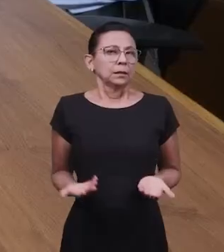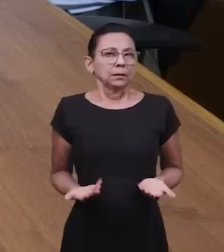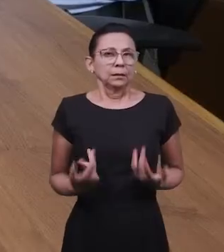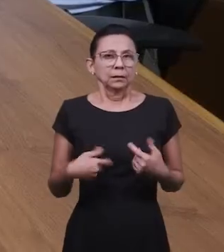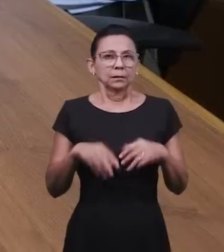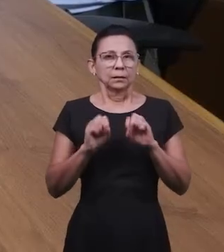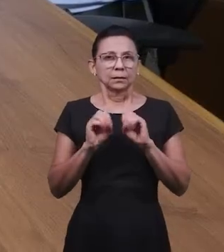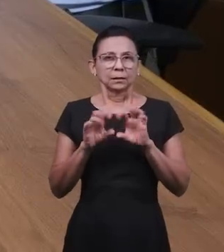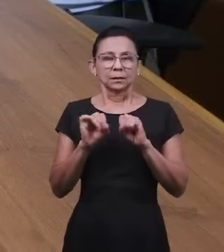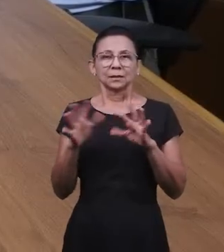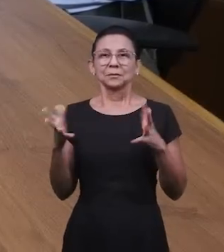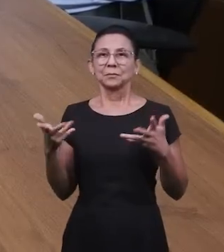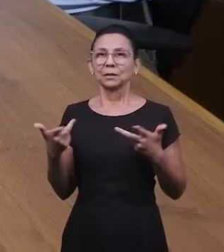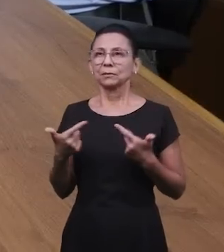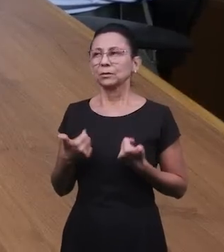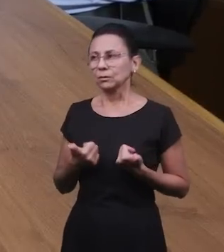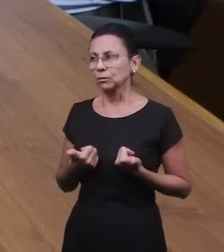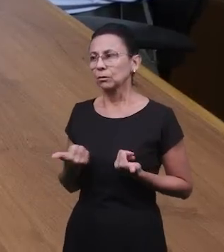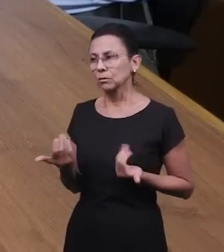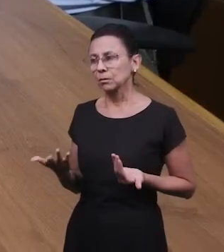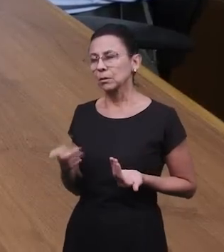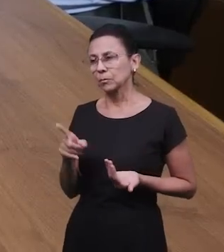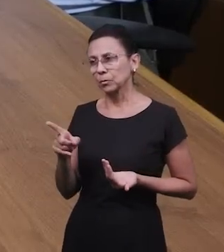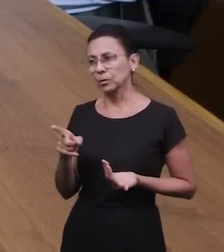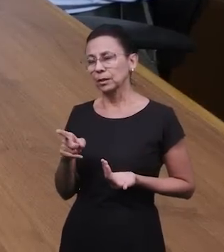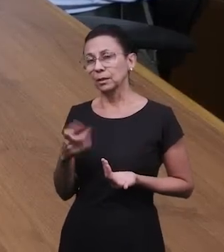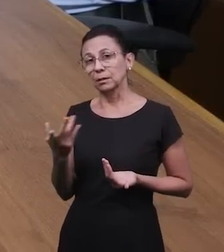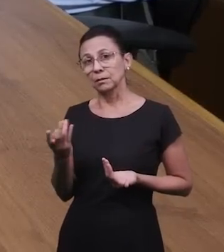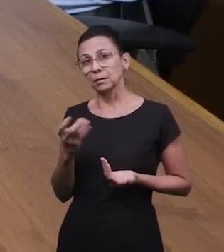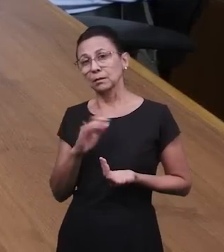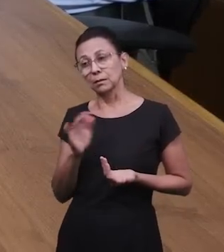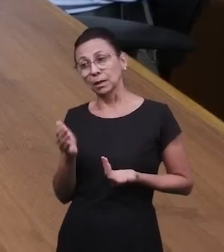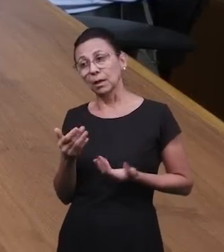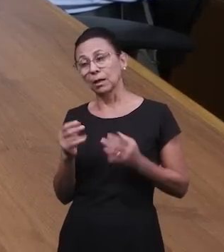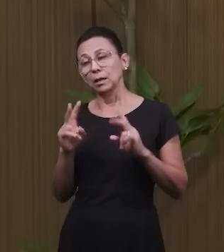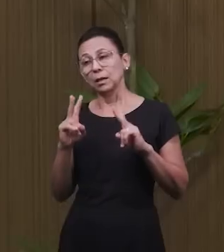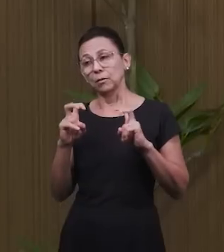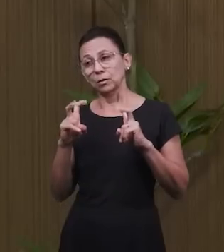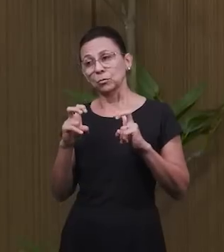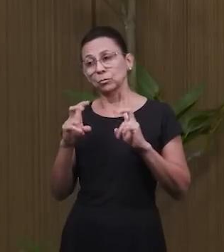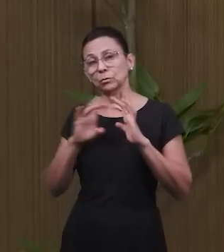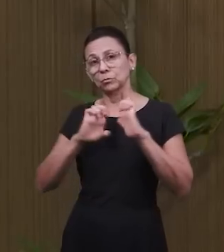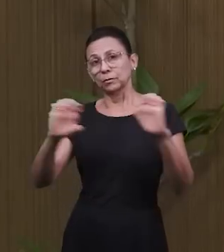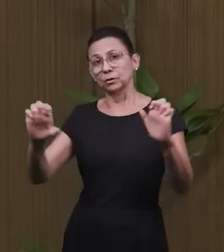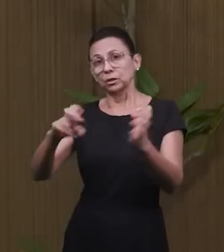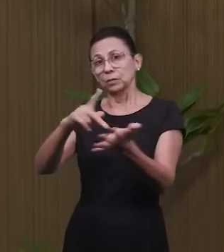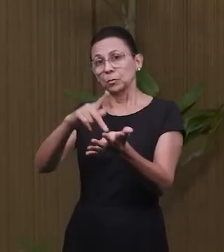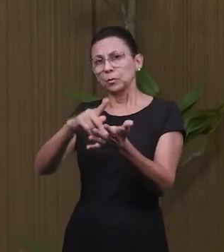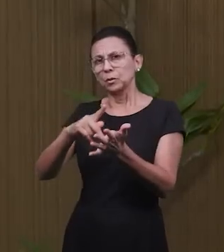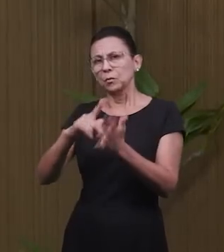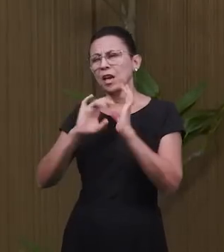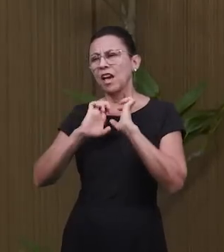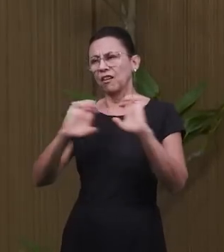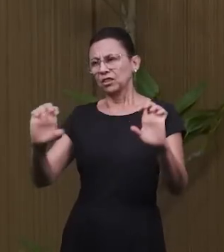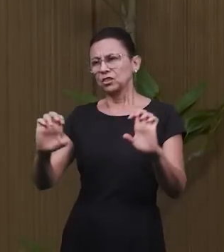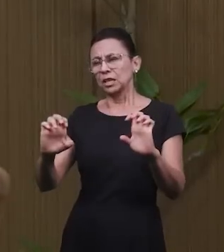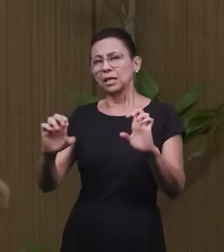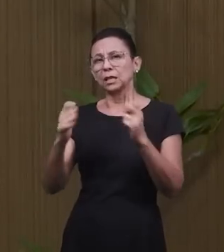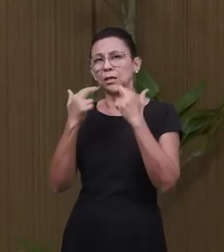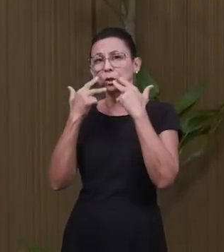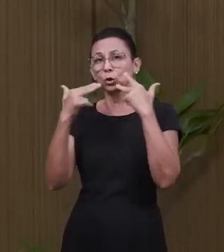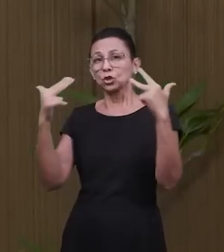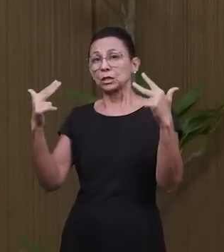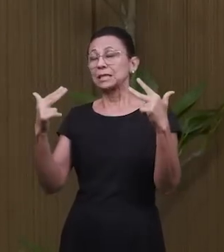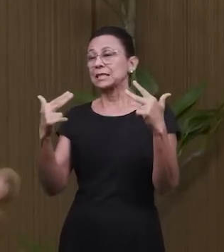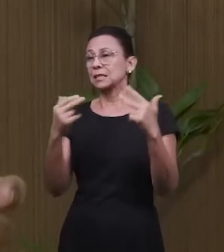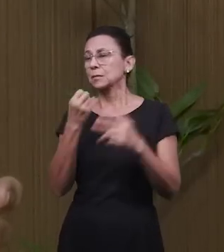é maravilhoso e glorioso porque você está tratando do verdadeiro evangelho. Você está tratando o evangelho é boas novas. E as boas